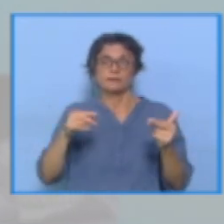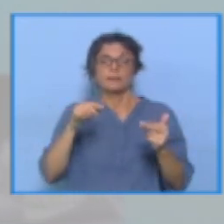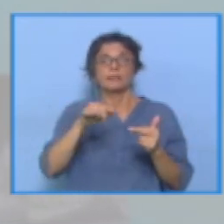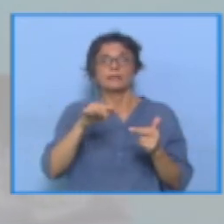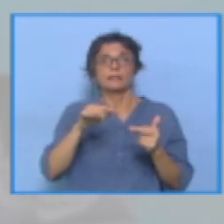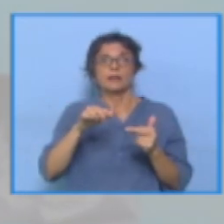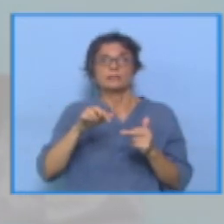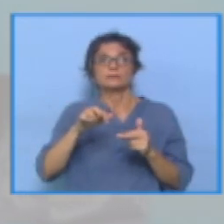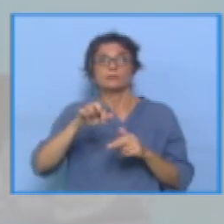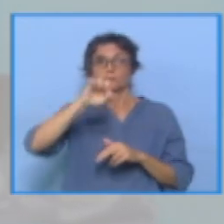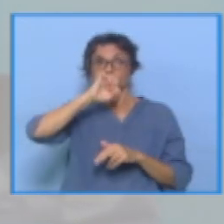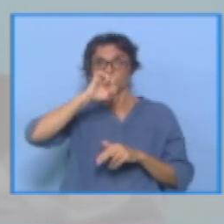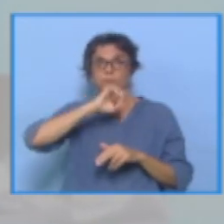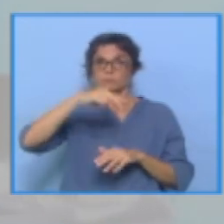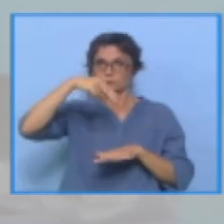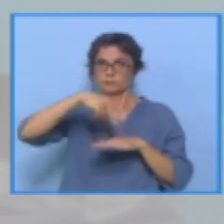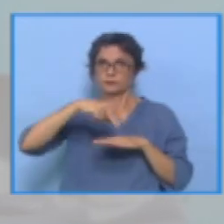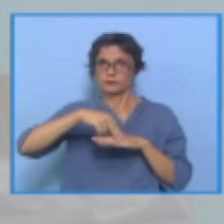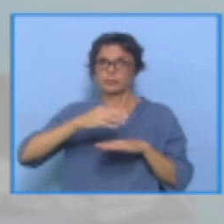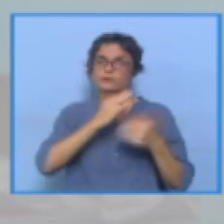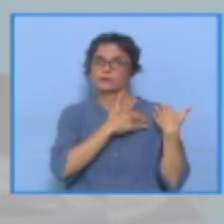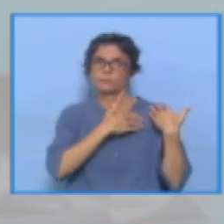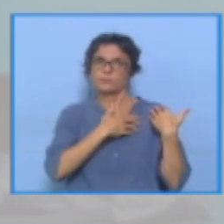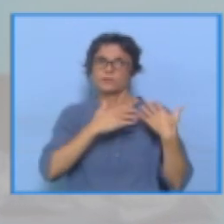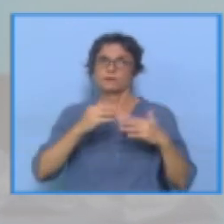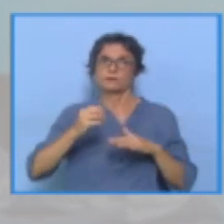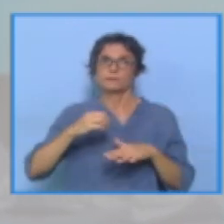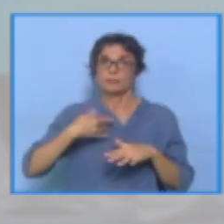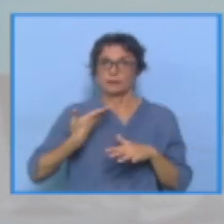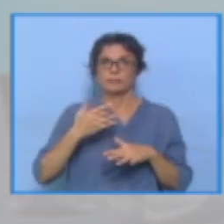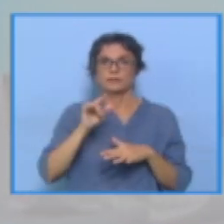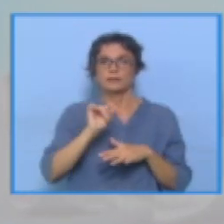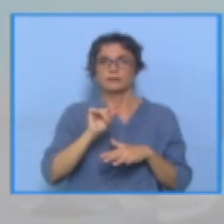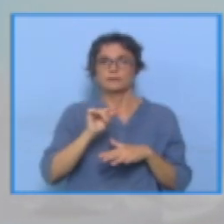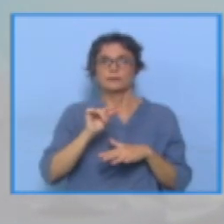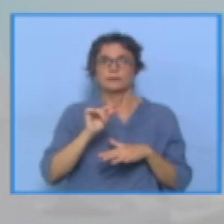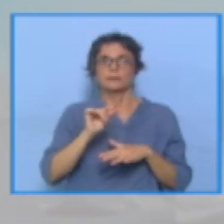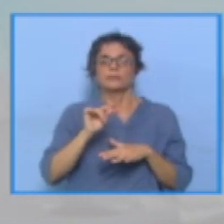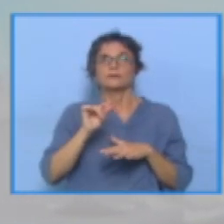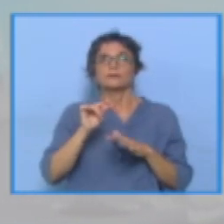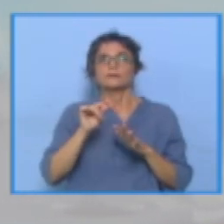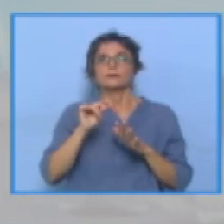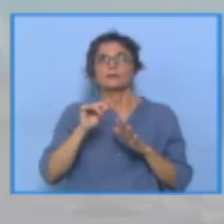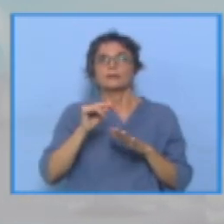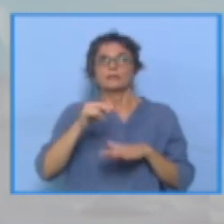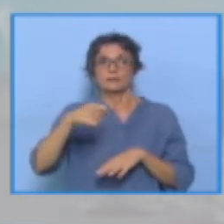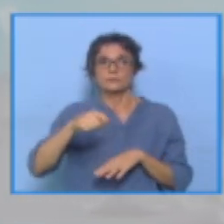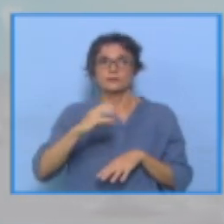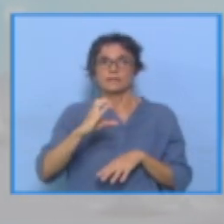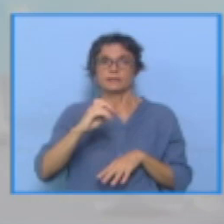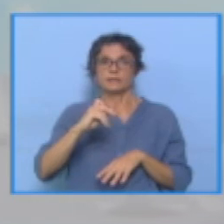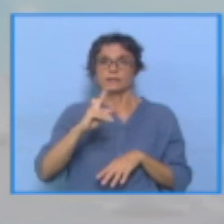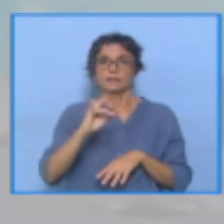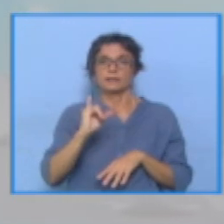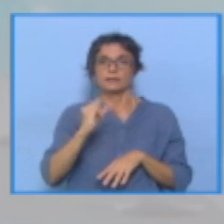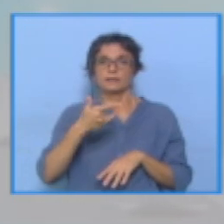o bispo responsável pela Caritas, e com o Presidente da Câmara de Santarém, bem como a Presidente da Caritas de Santarém, o nosso